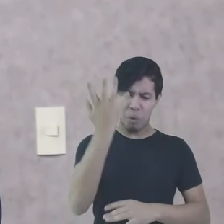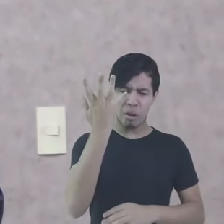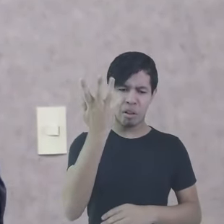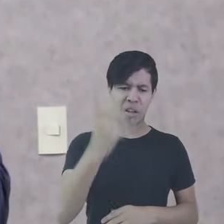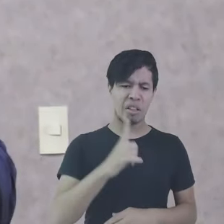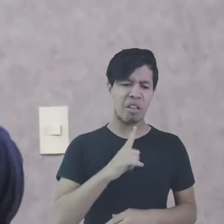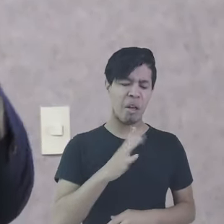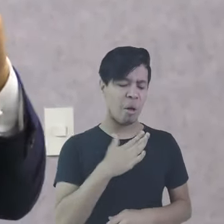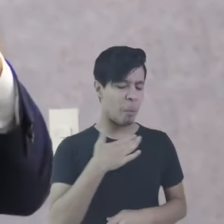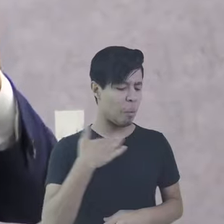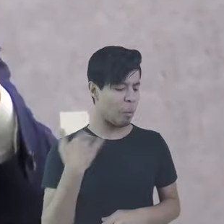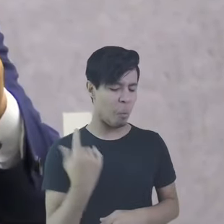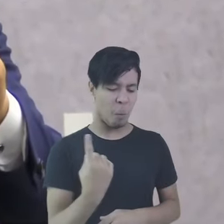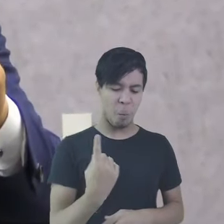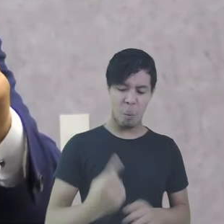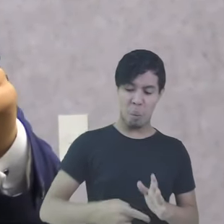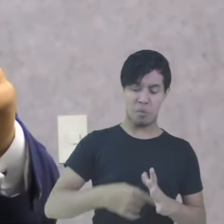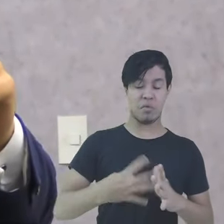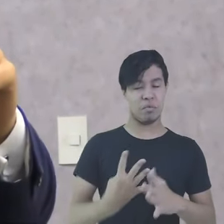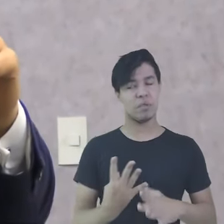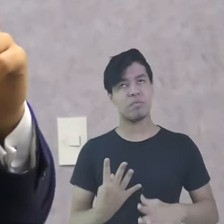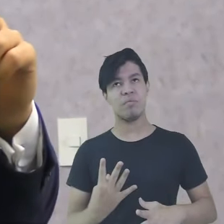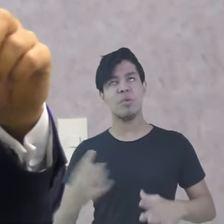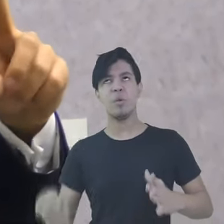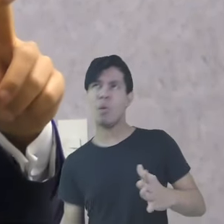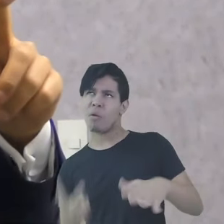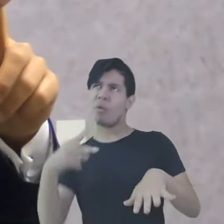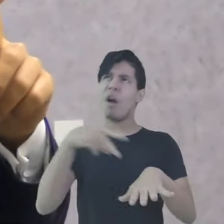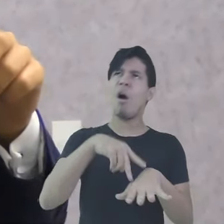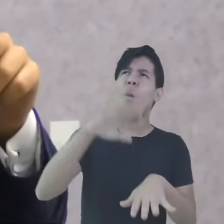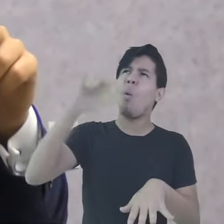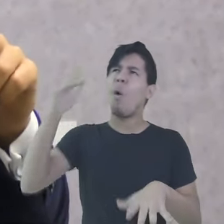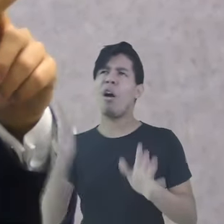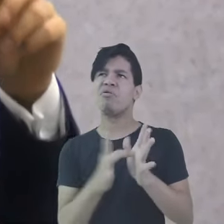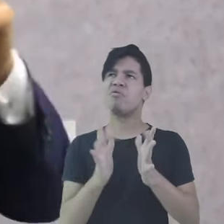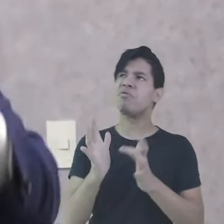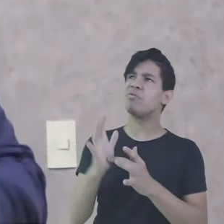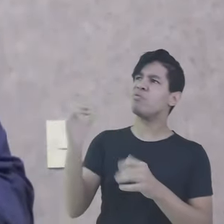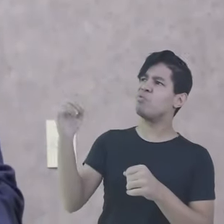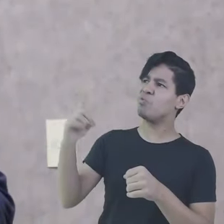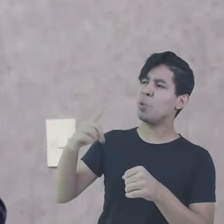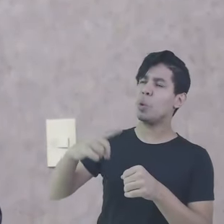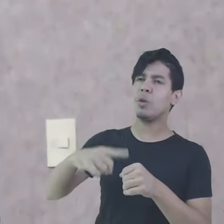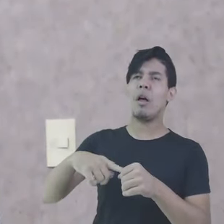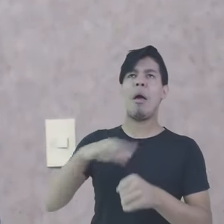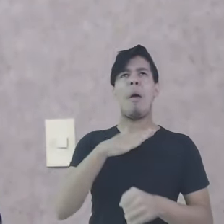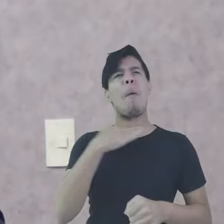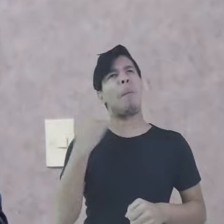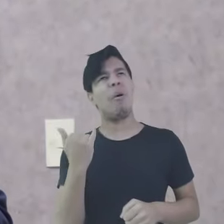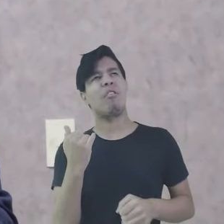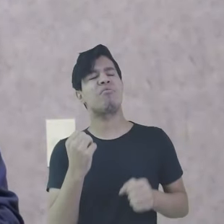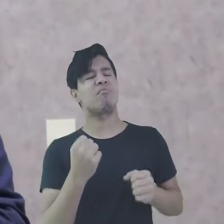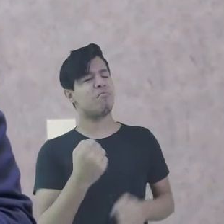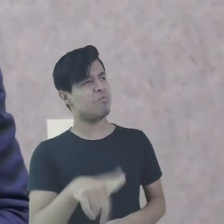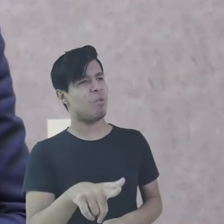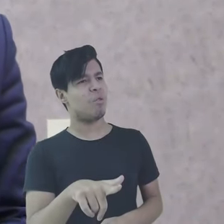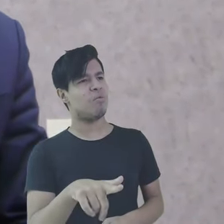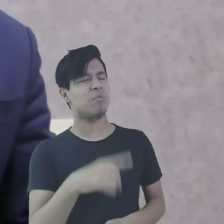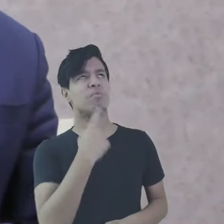morreram uma vez, vão ressuscitar para ver Jesus voltar, e teriam que morrer para guardar o milênio e ressuscitar de novo, para morrer de novo?